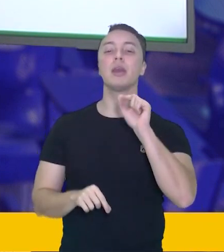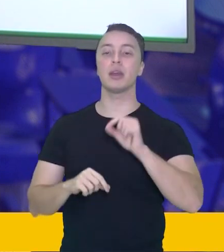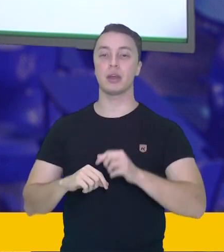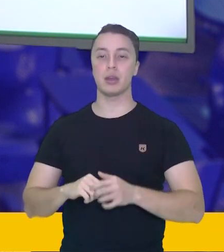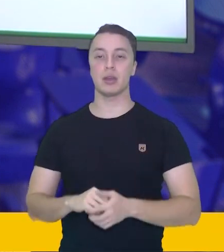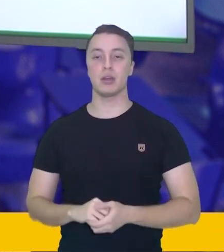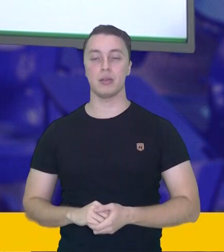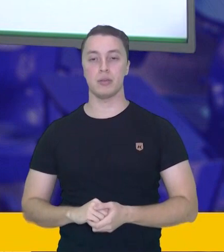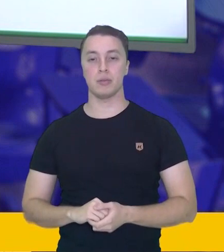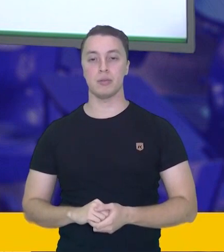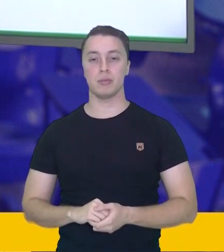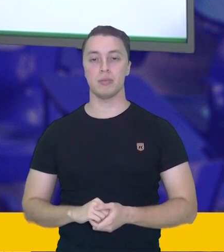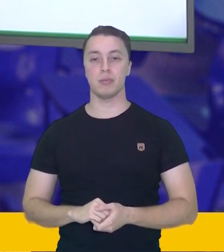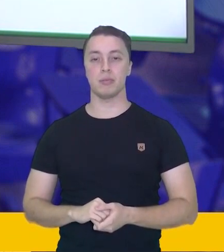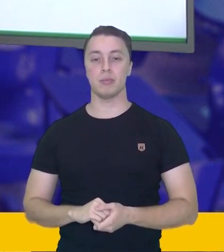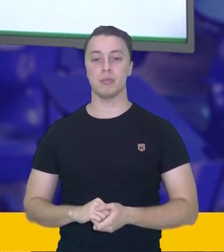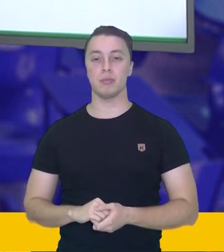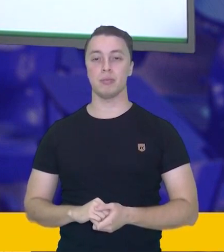vai ler o seu texto?